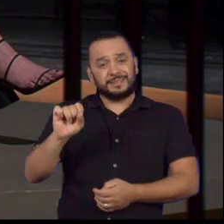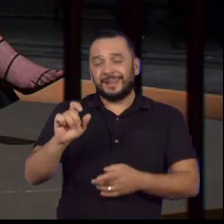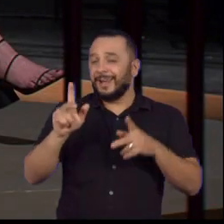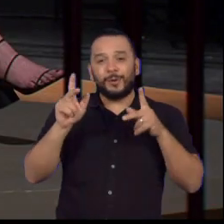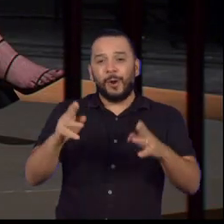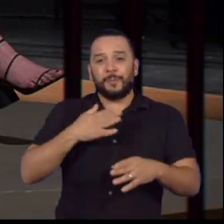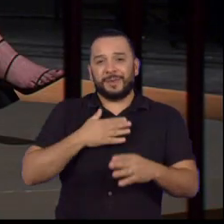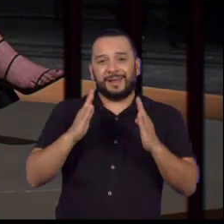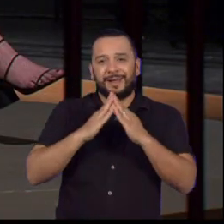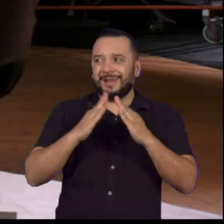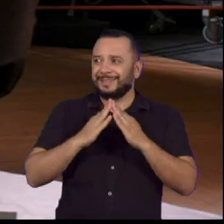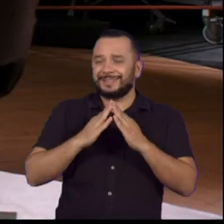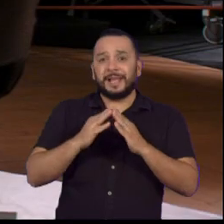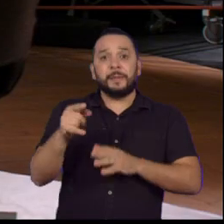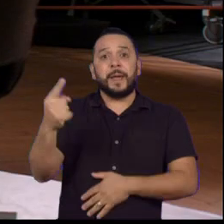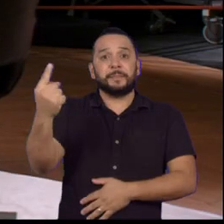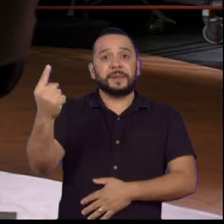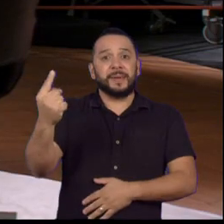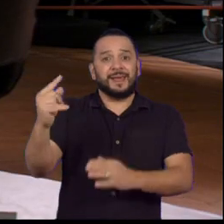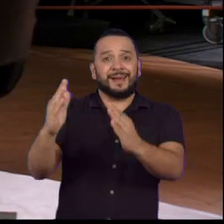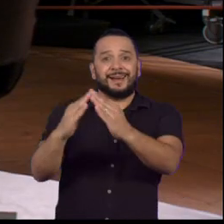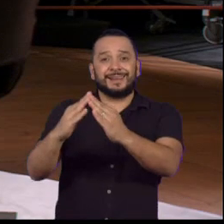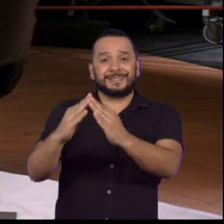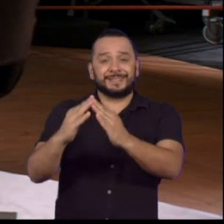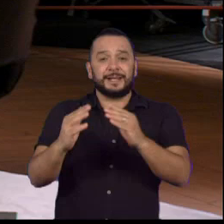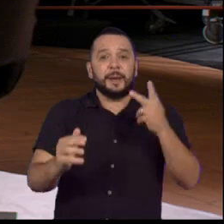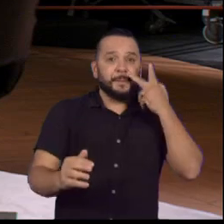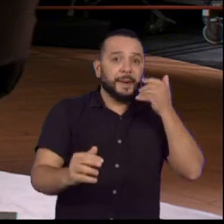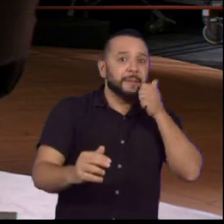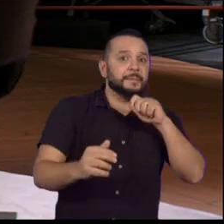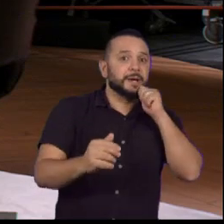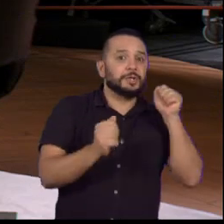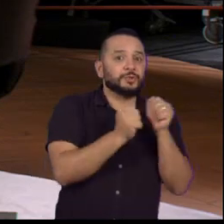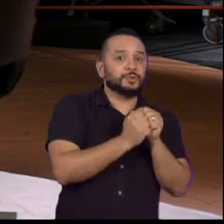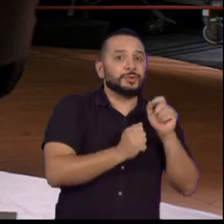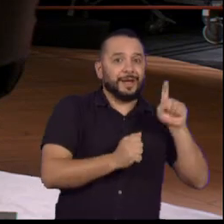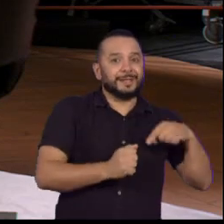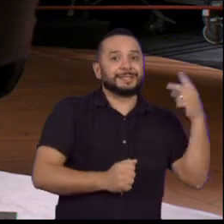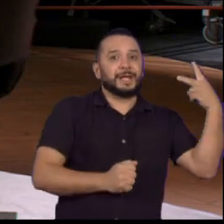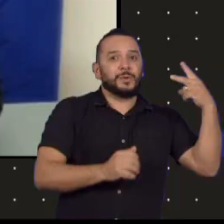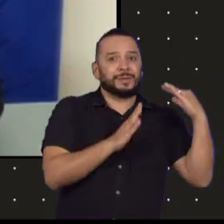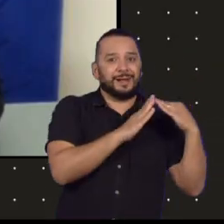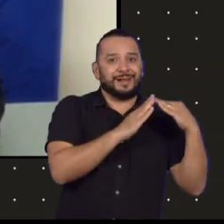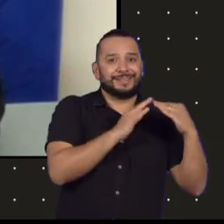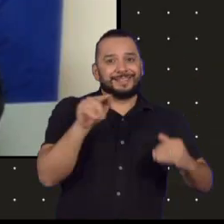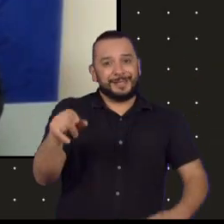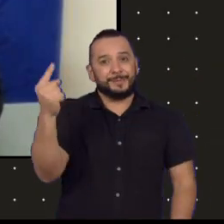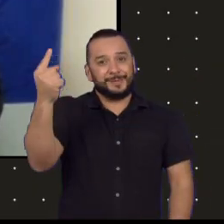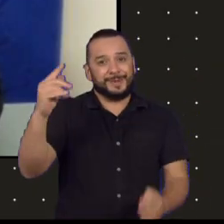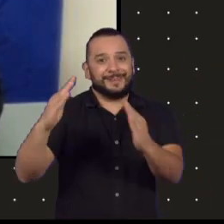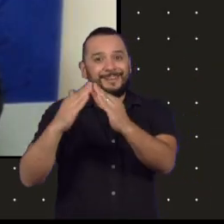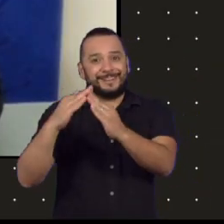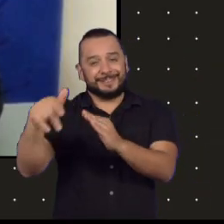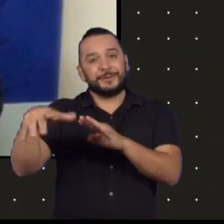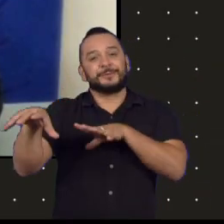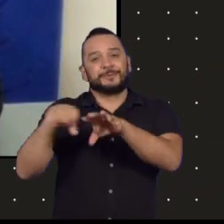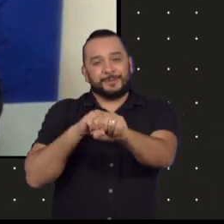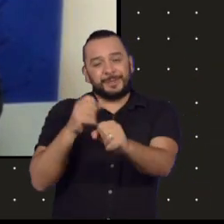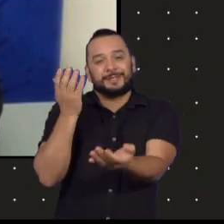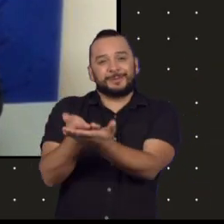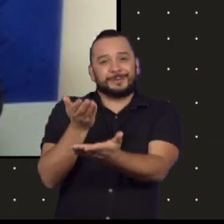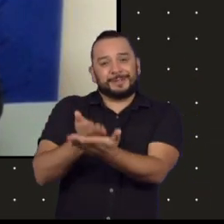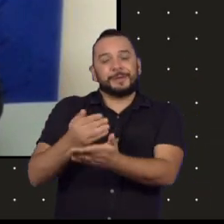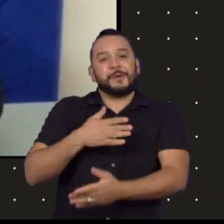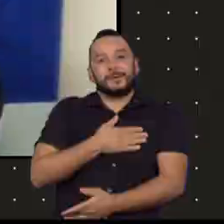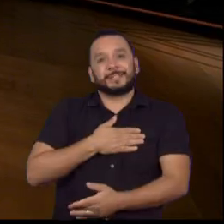acho que, a minha primeira casa, a minha outra casa, a casa dos meus pais, era a segunda. Era o lugar que eu me formei e era o lugar que eu mais gostava